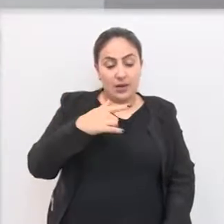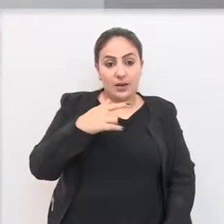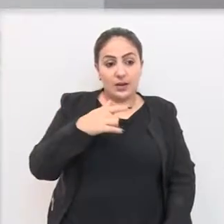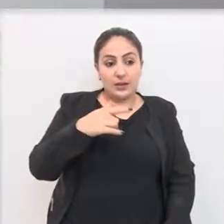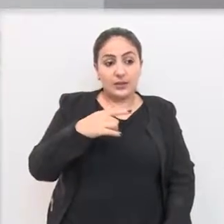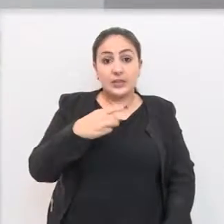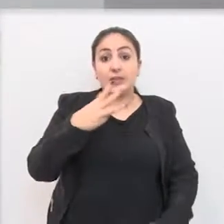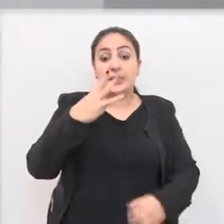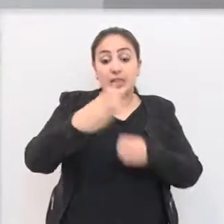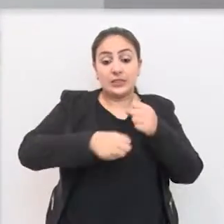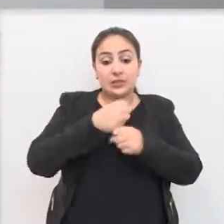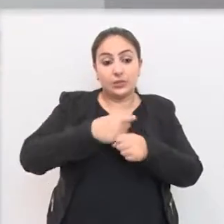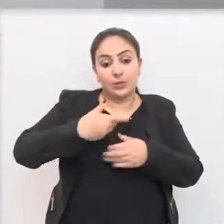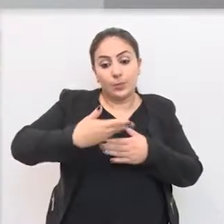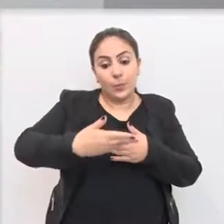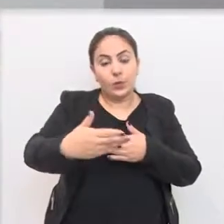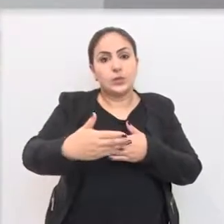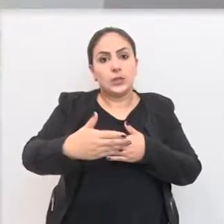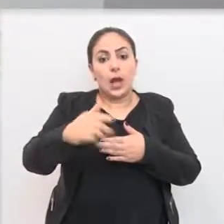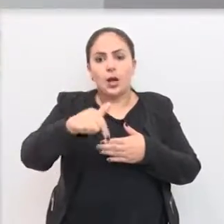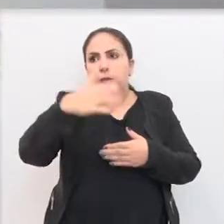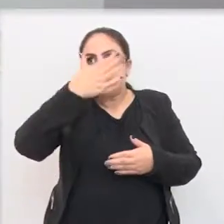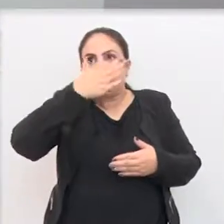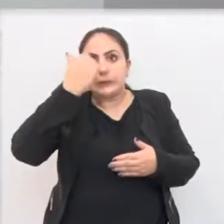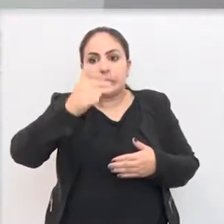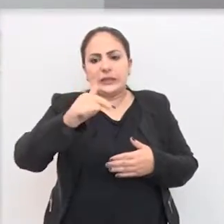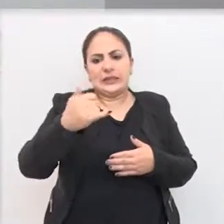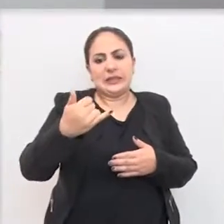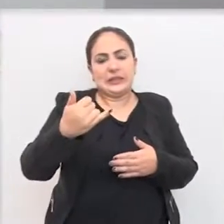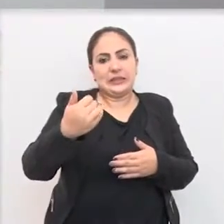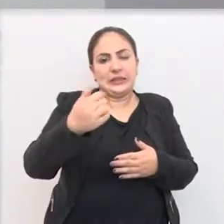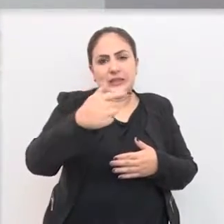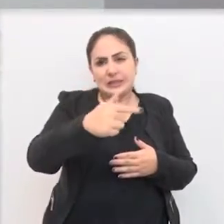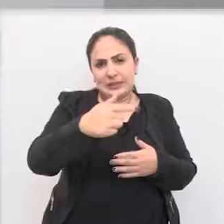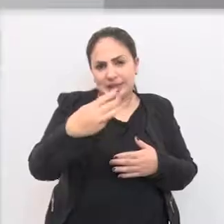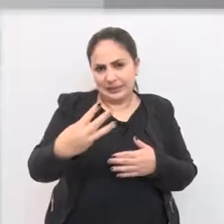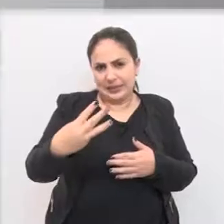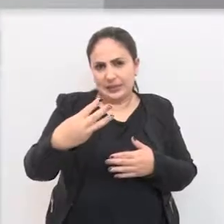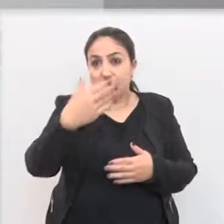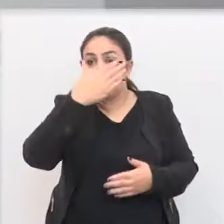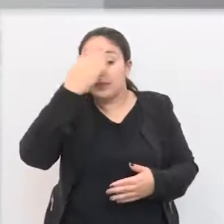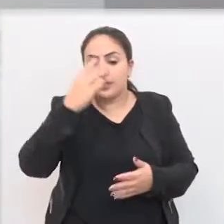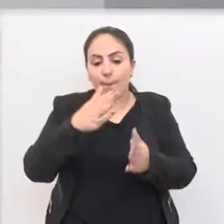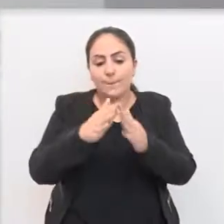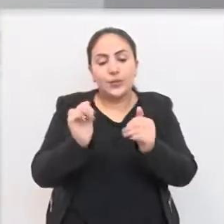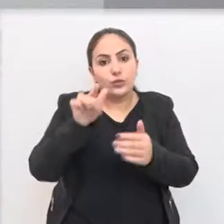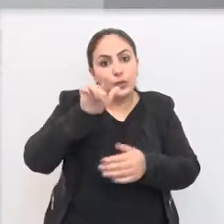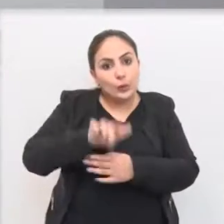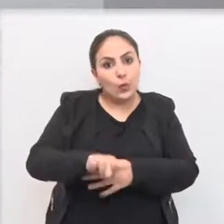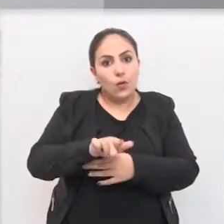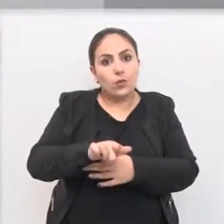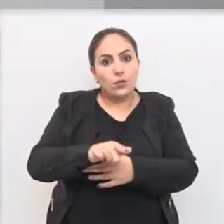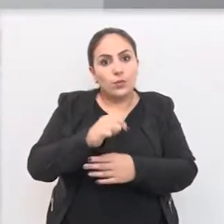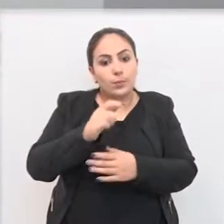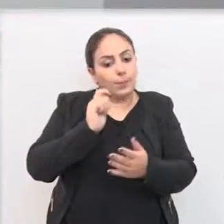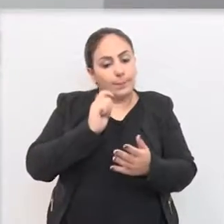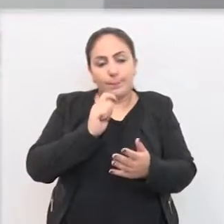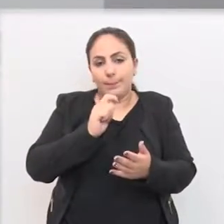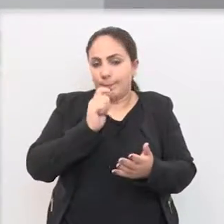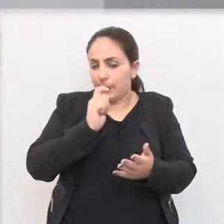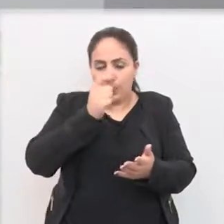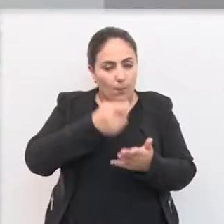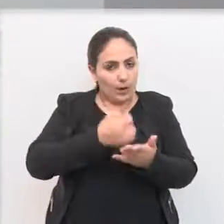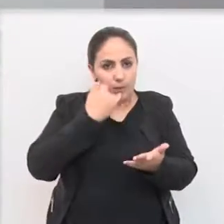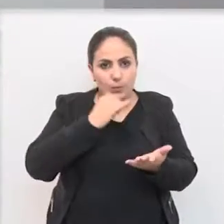73 anos, se ela esqueceu, por exemplo, de pedir essa nova isenção, mas manteve as condições que lhe deram a isenção no